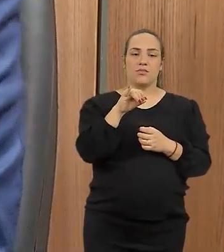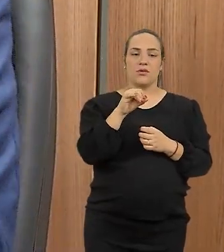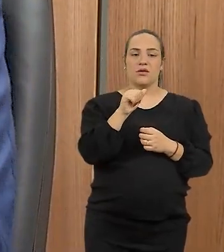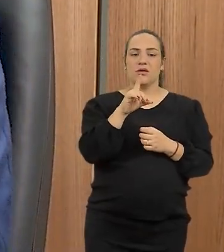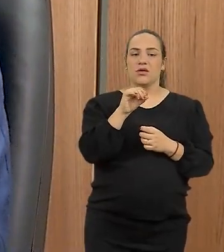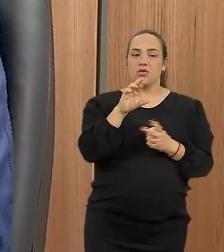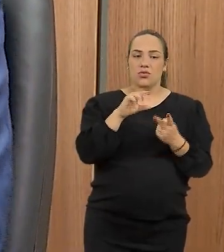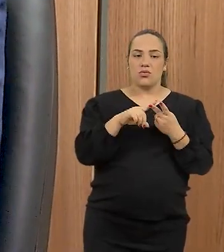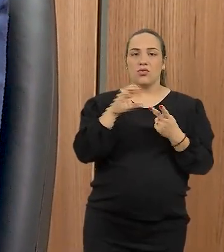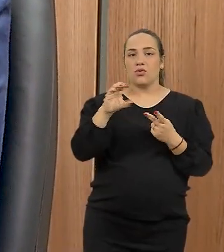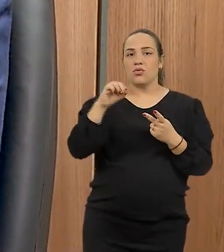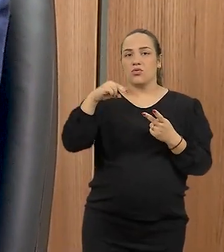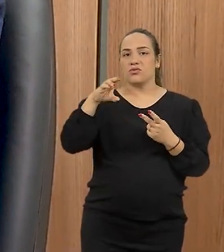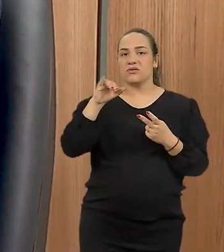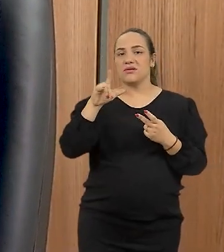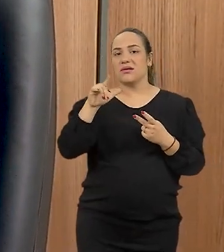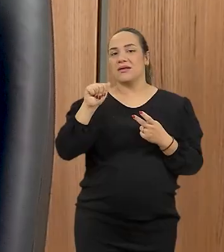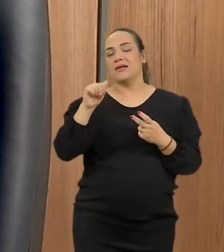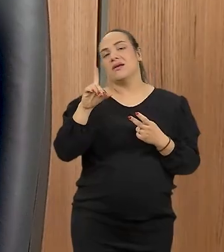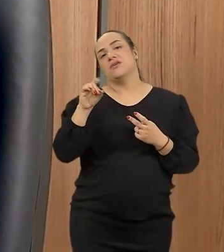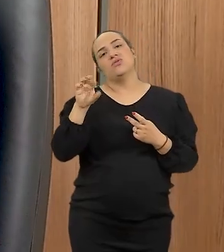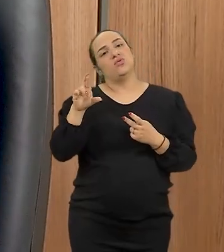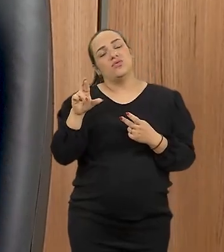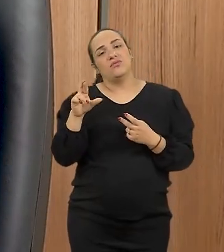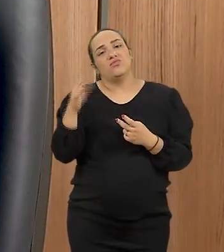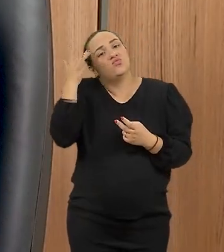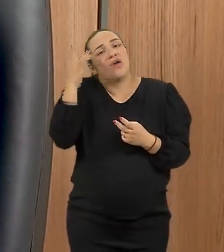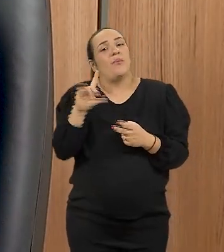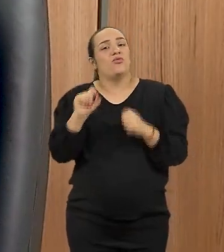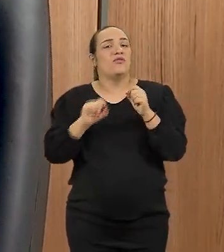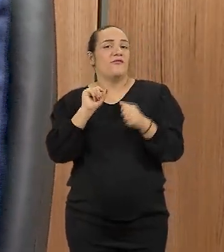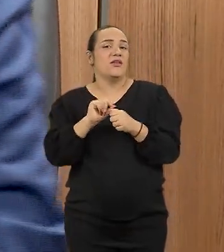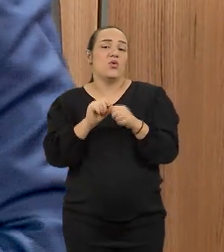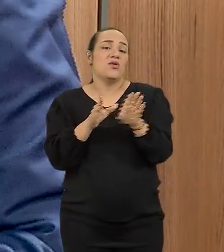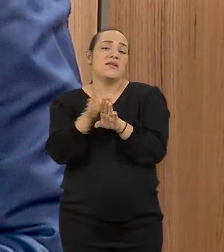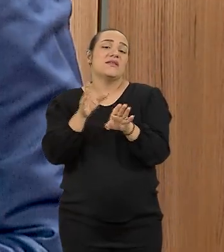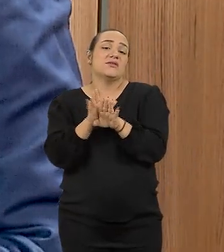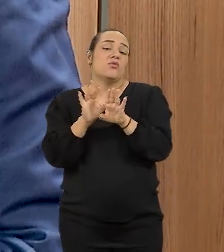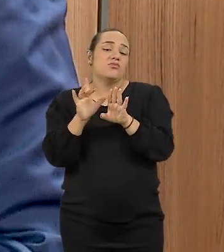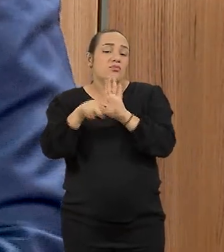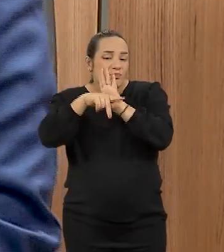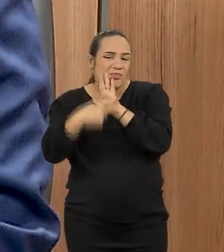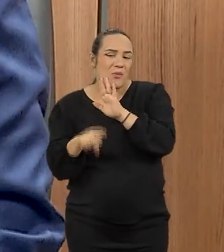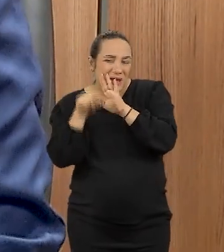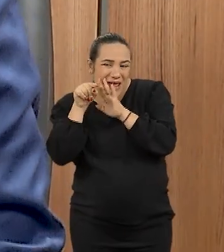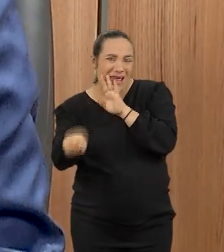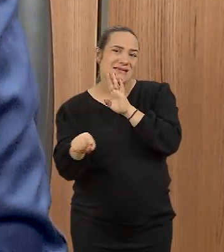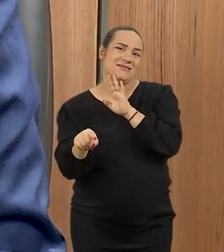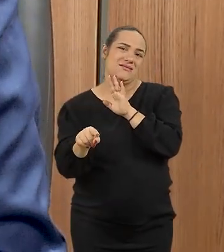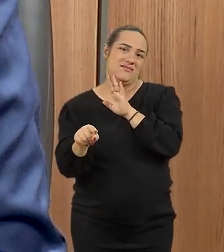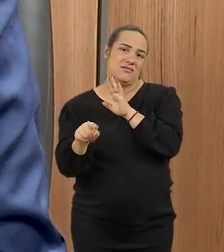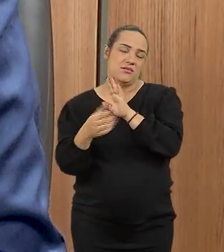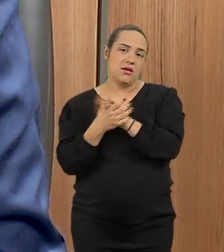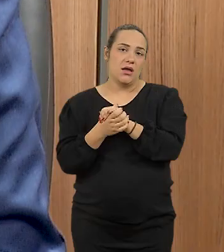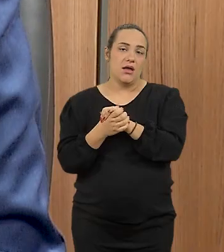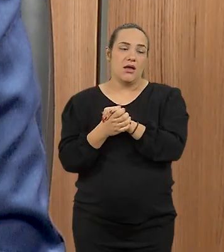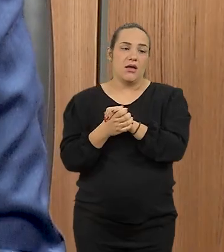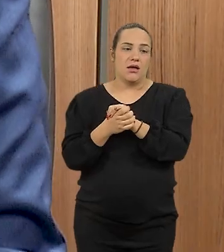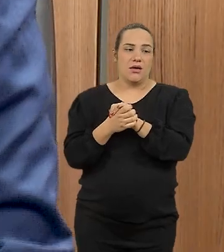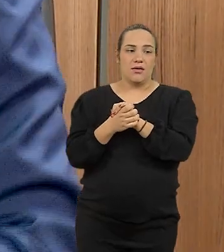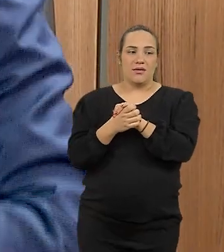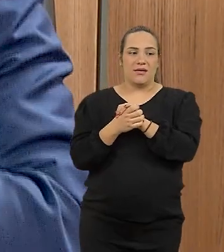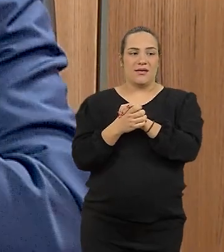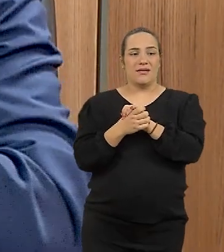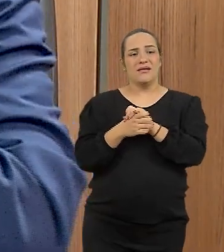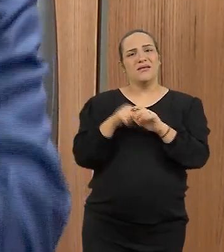uma orientação própria, específica para aquela situação ali. Então, aí quando o mediador e o conciliador são